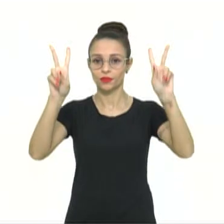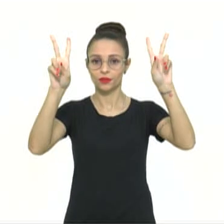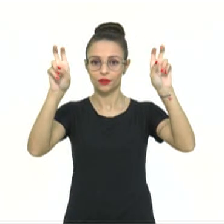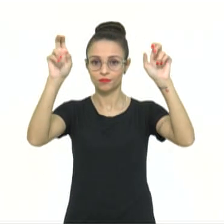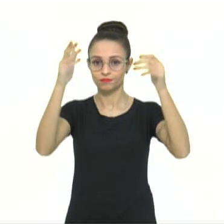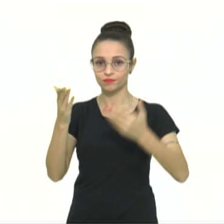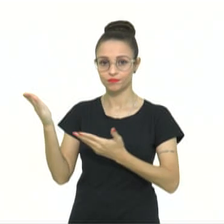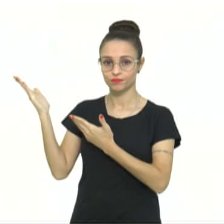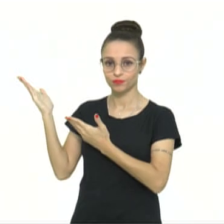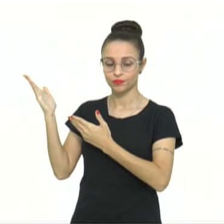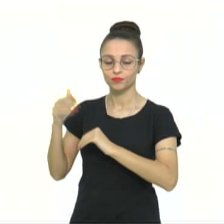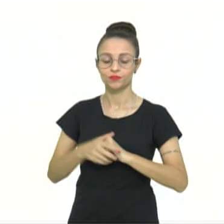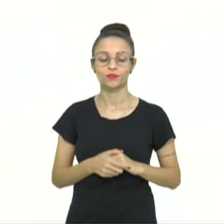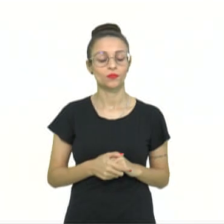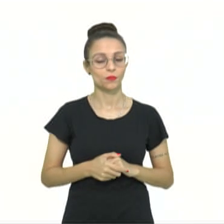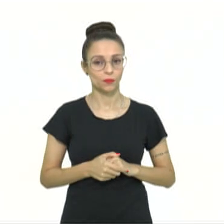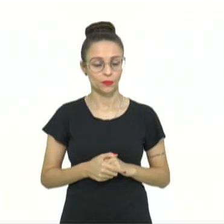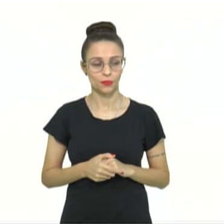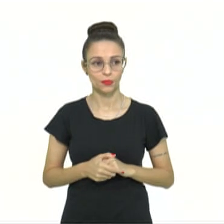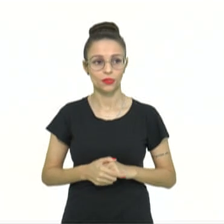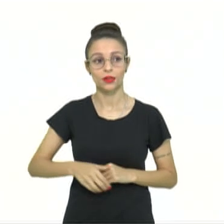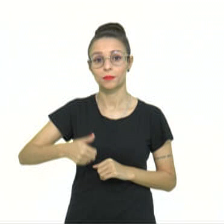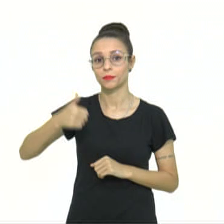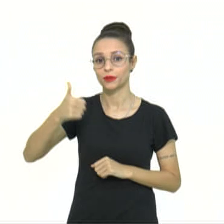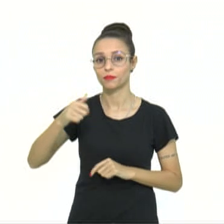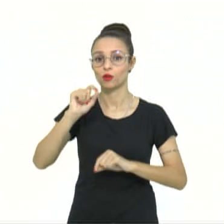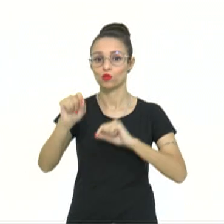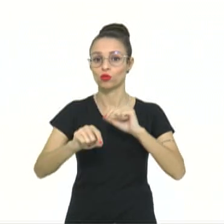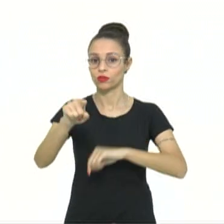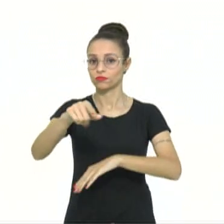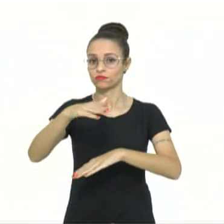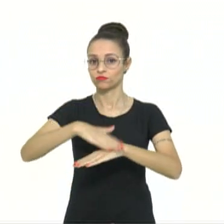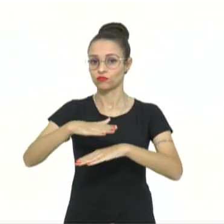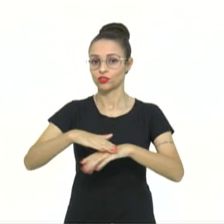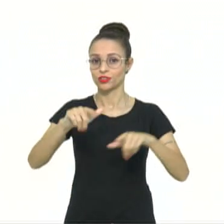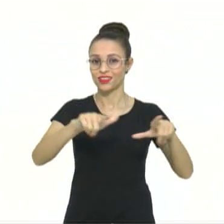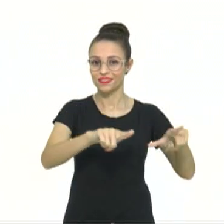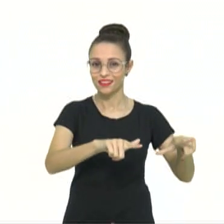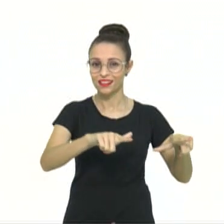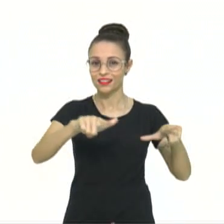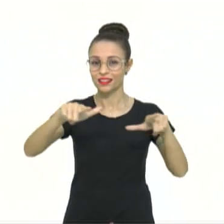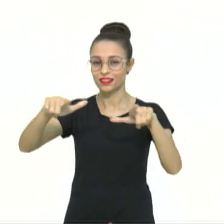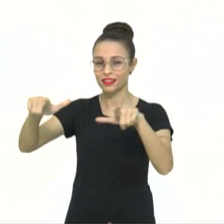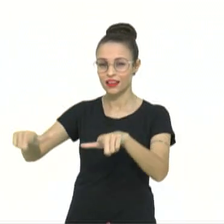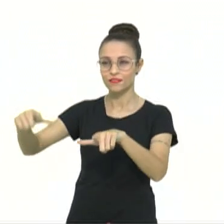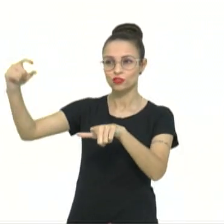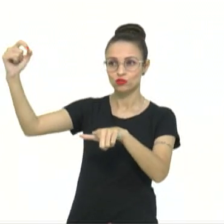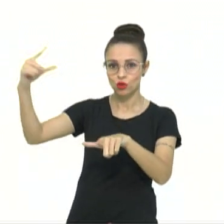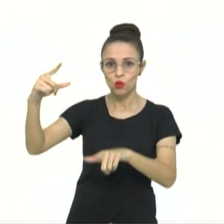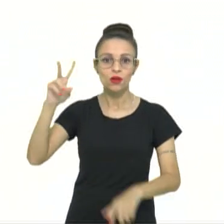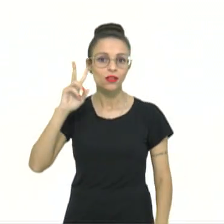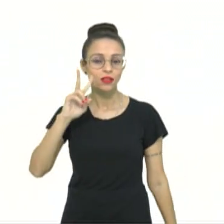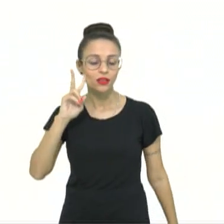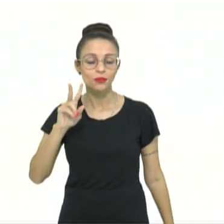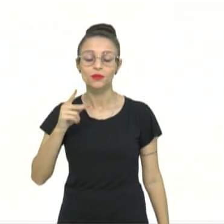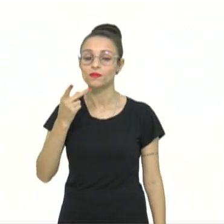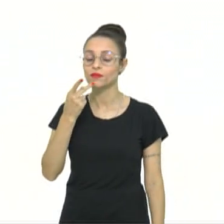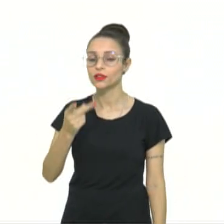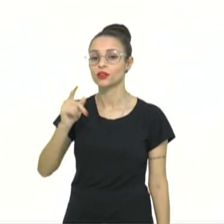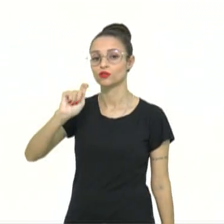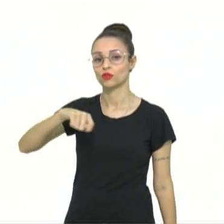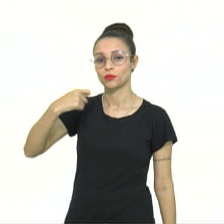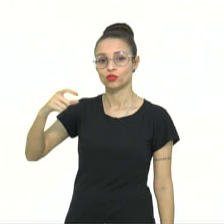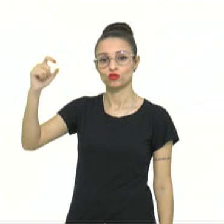Tales. Primeiro, você deve colocar a sua maquete no sol. Lembra que nós temos a sugestão do sol,